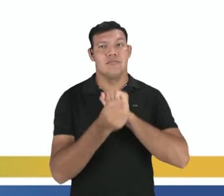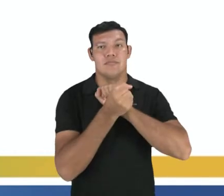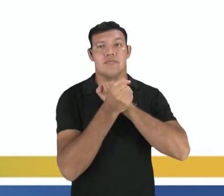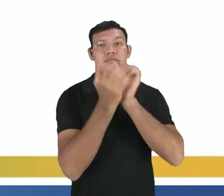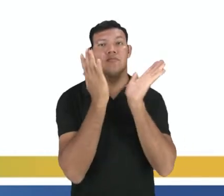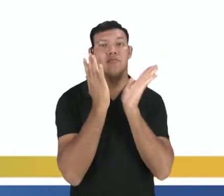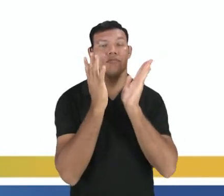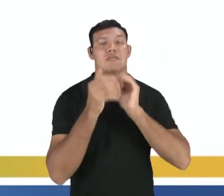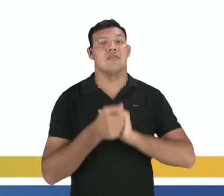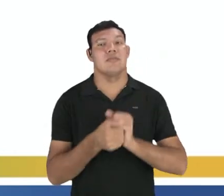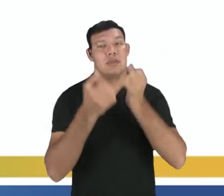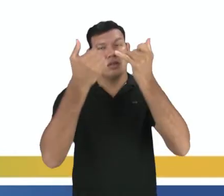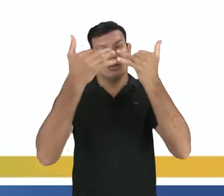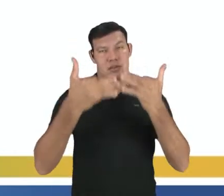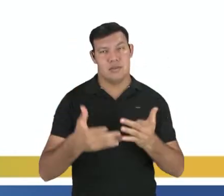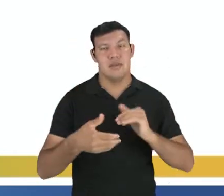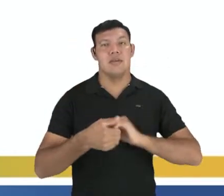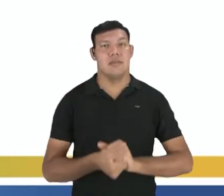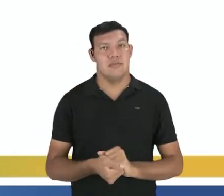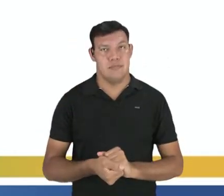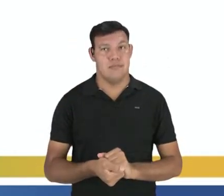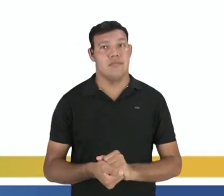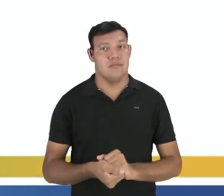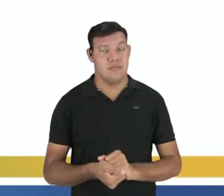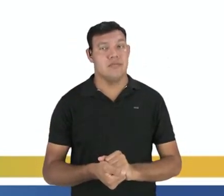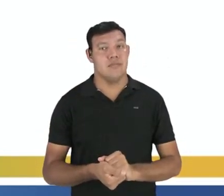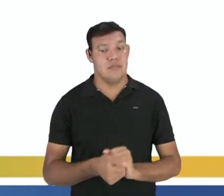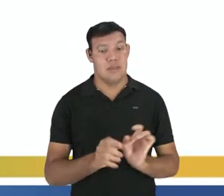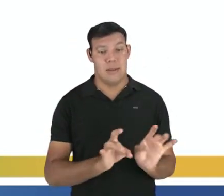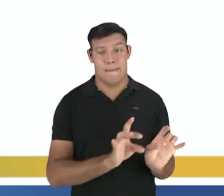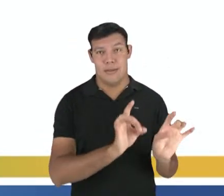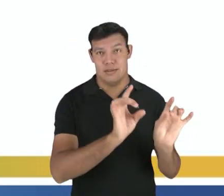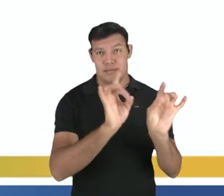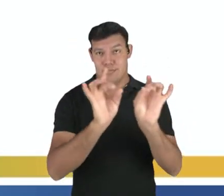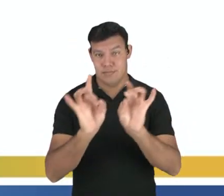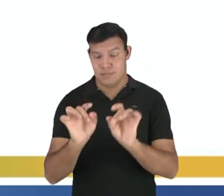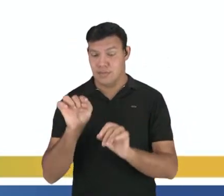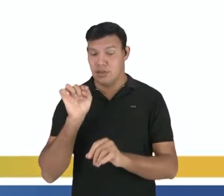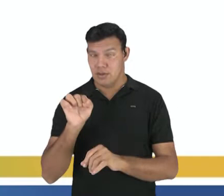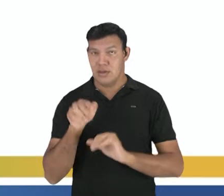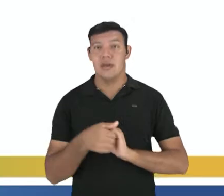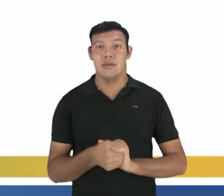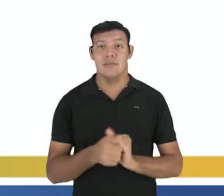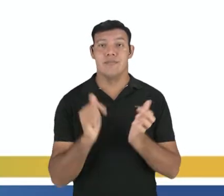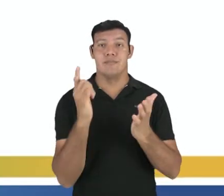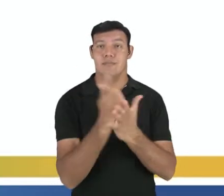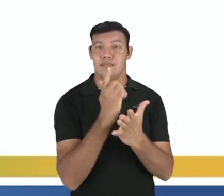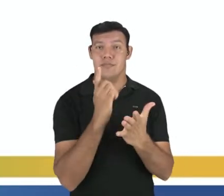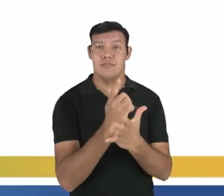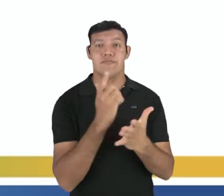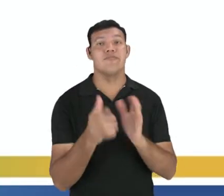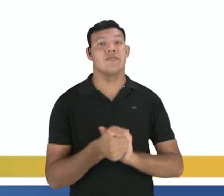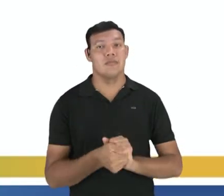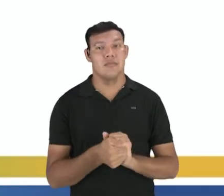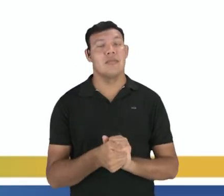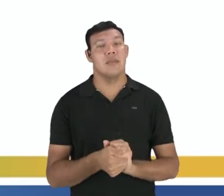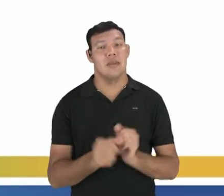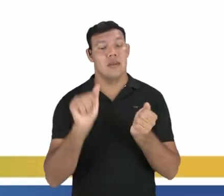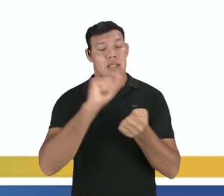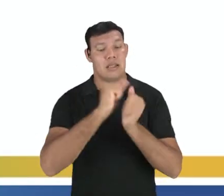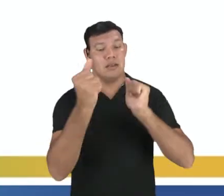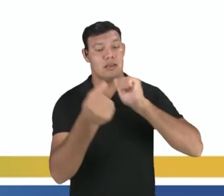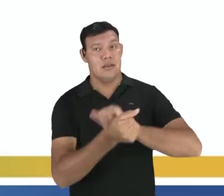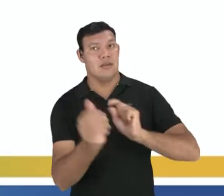Shakespeare. Vou falar um pouco delas, e essas especificamente, essas que eu trouxe, são obras que viraram filmes,